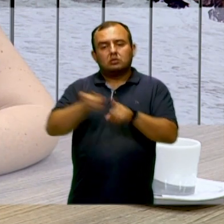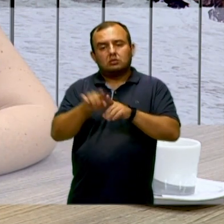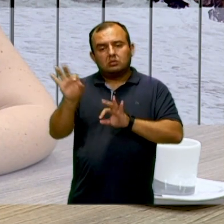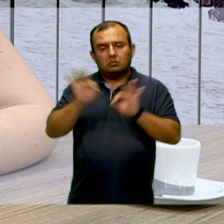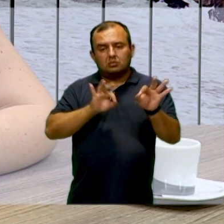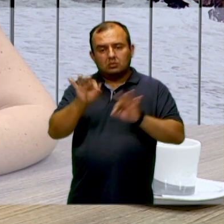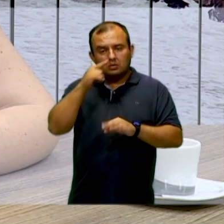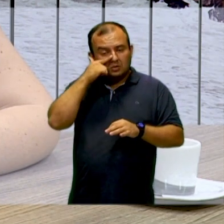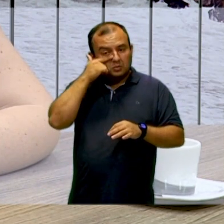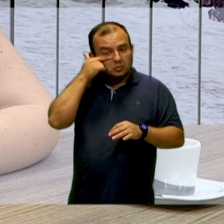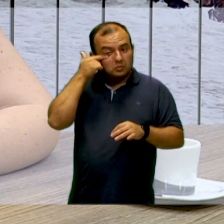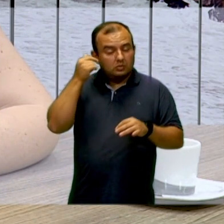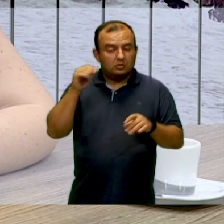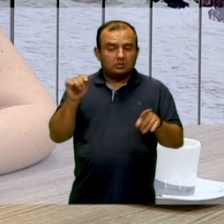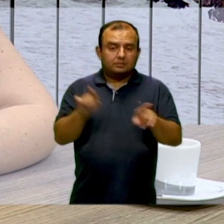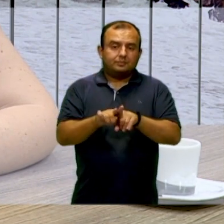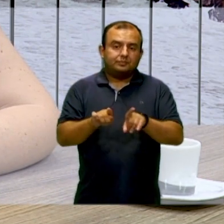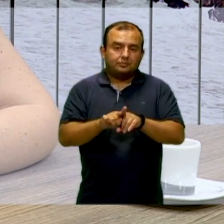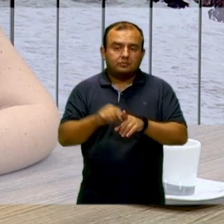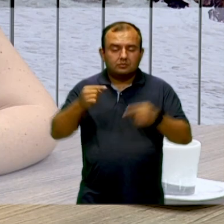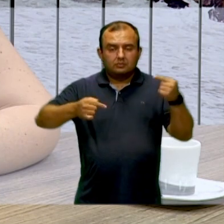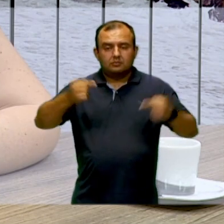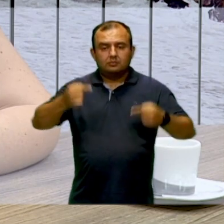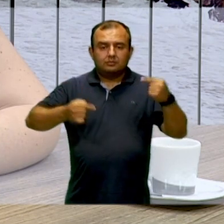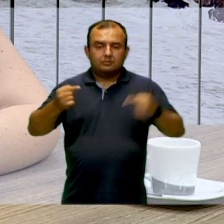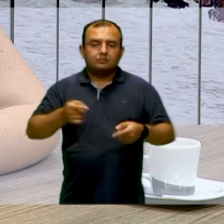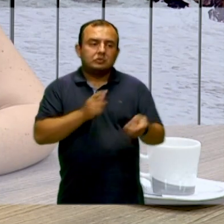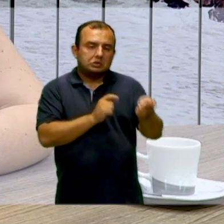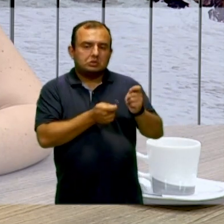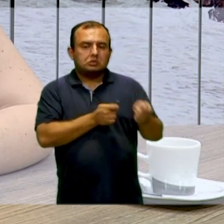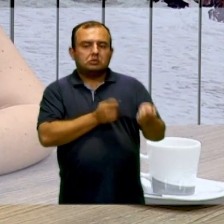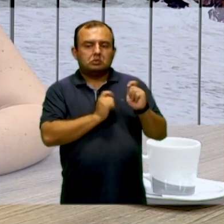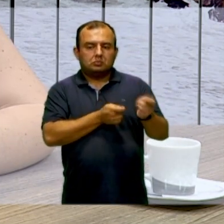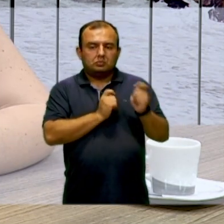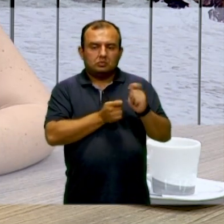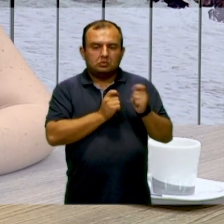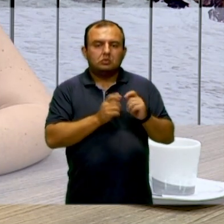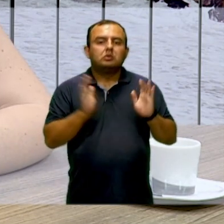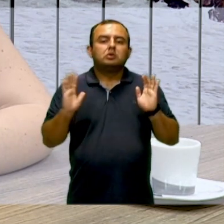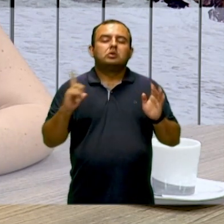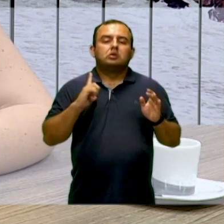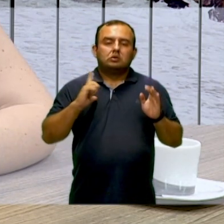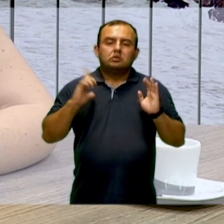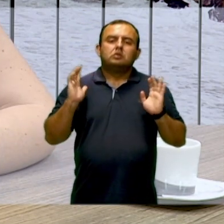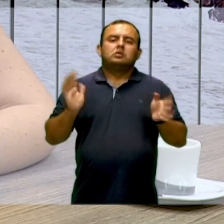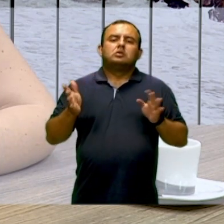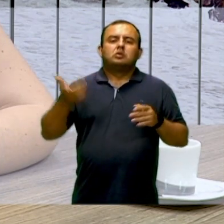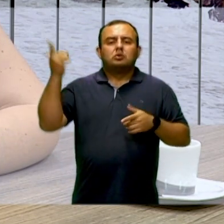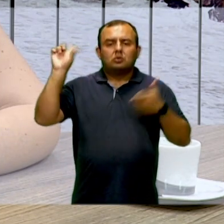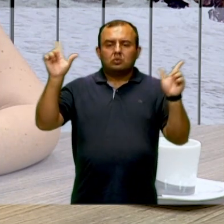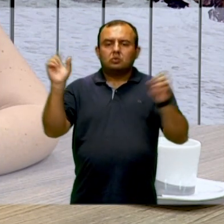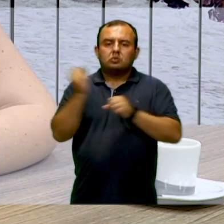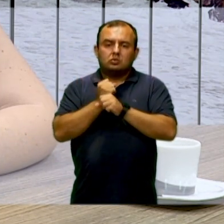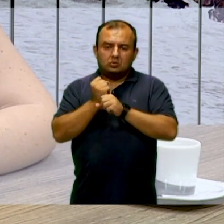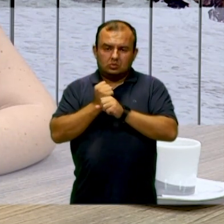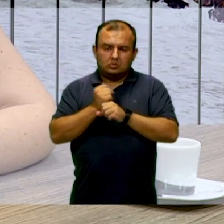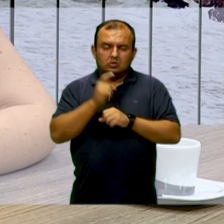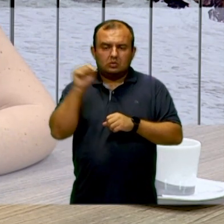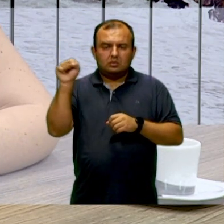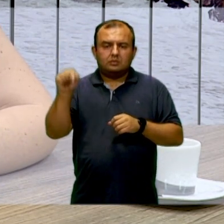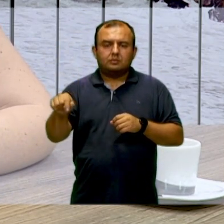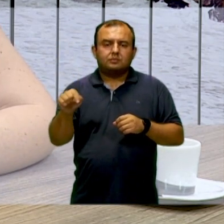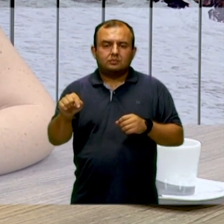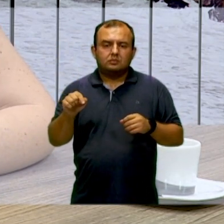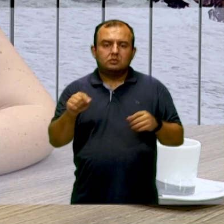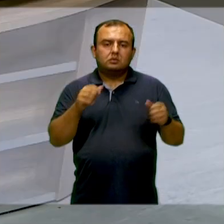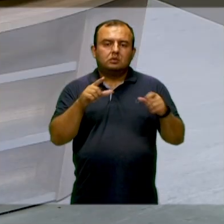aí um campeonato de pesca, que Itajaí já recebeu em outros anos, ali